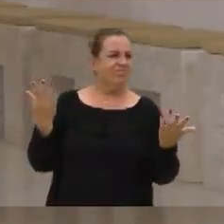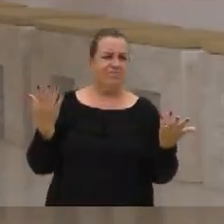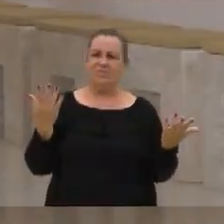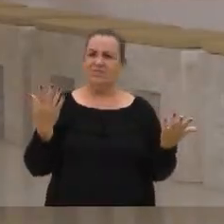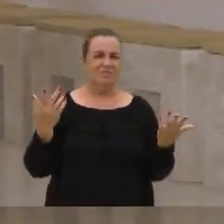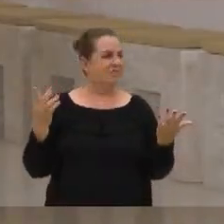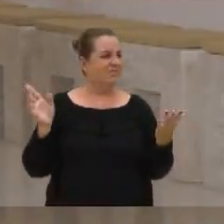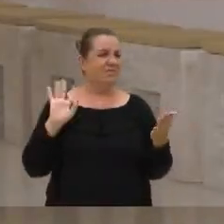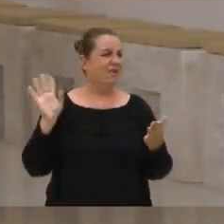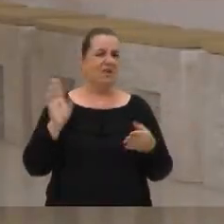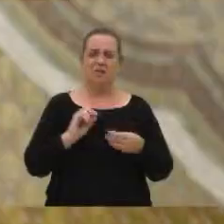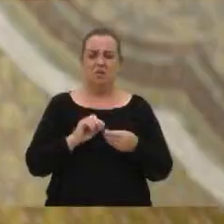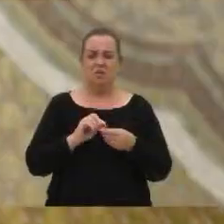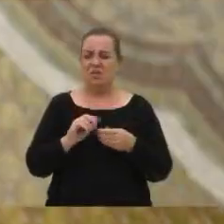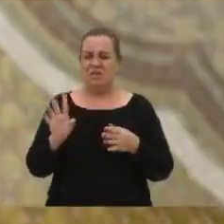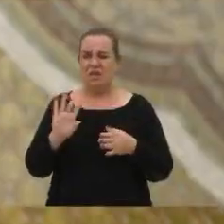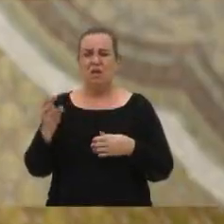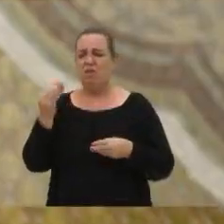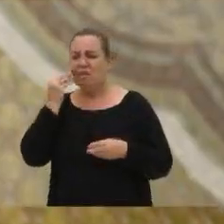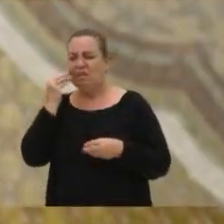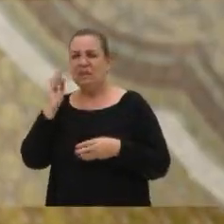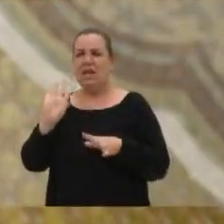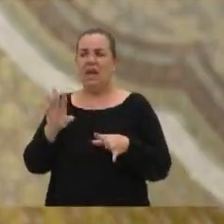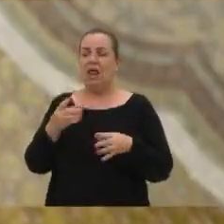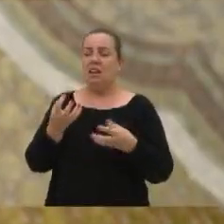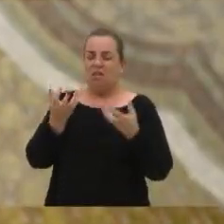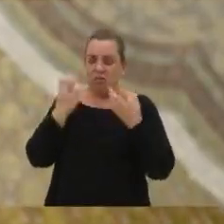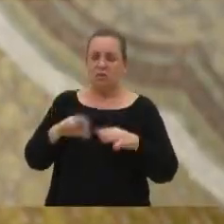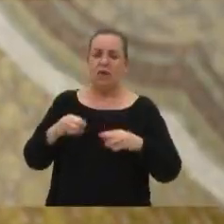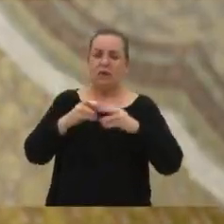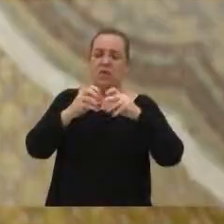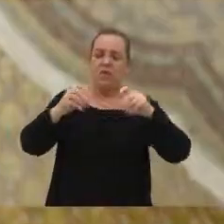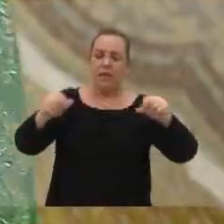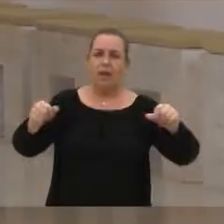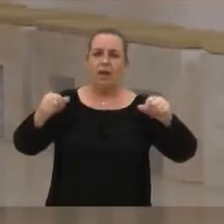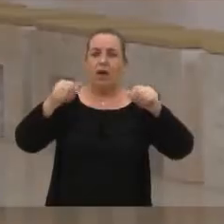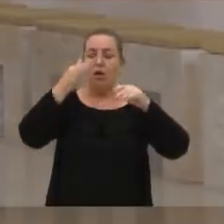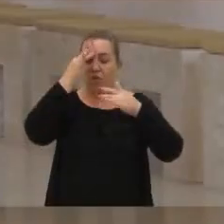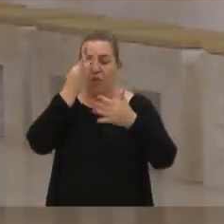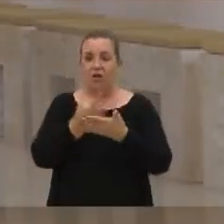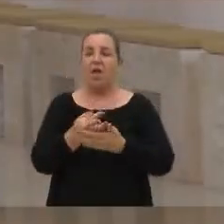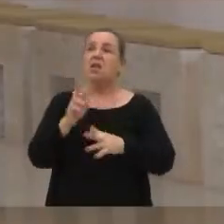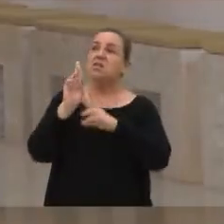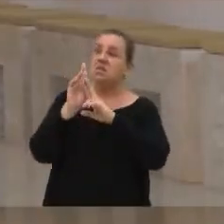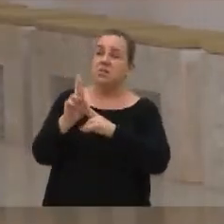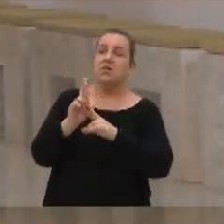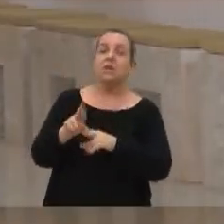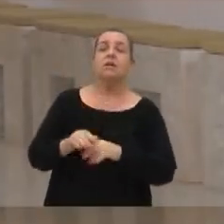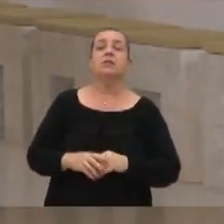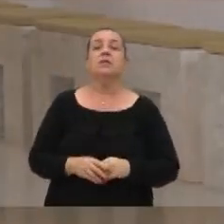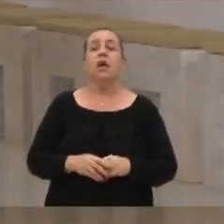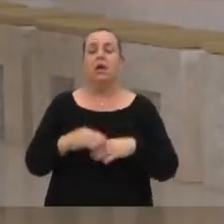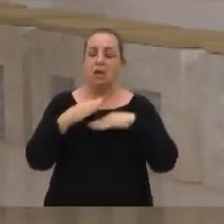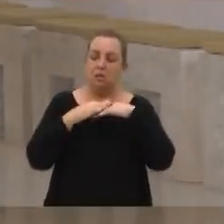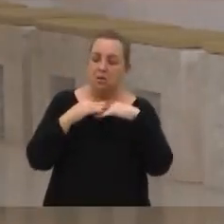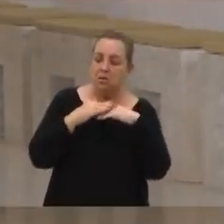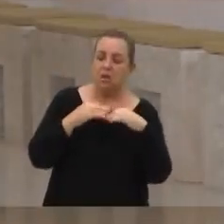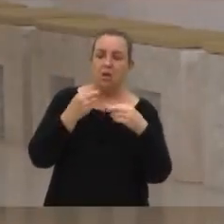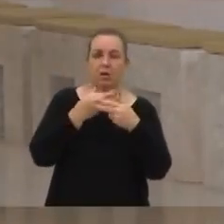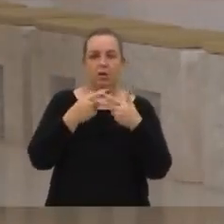não vale a pena a gente tentar semear fé, esperança e